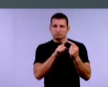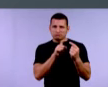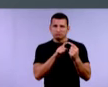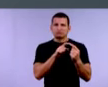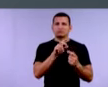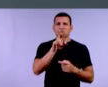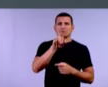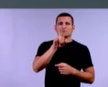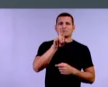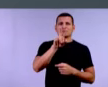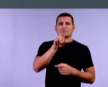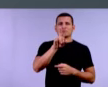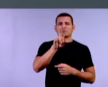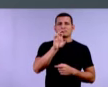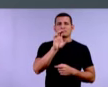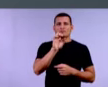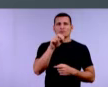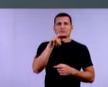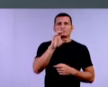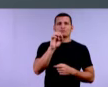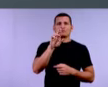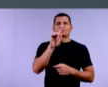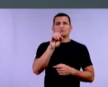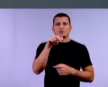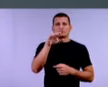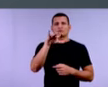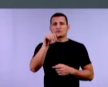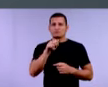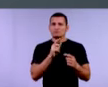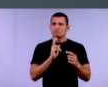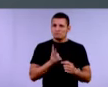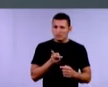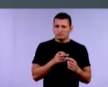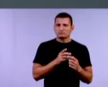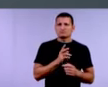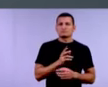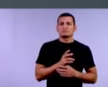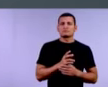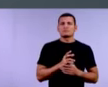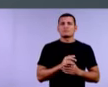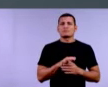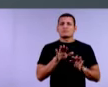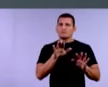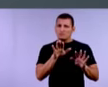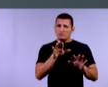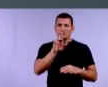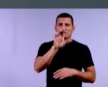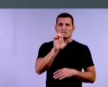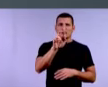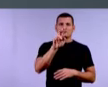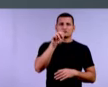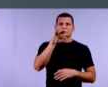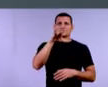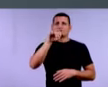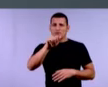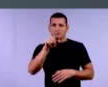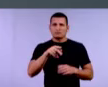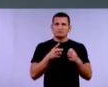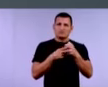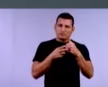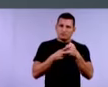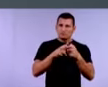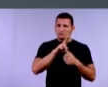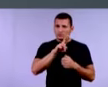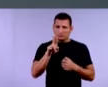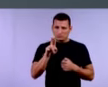mesma coisa pelo fato de eles estarem no mesmo campo semântico. Mas regência, ele trata da relação do verbo ou do nome com